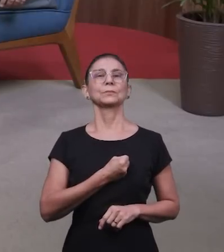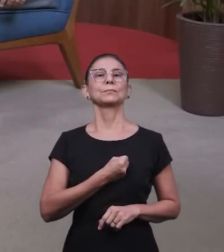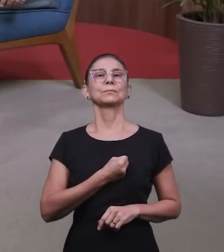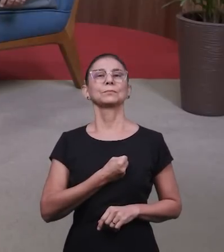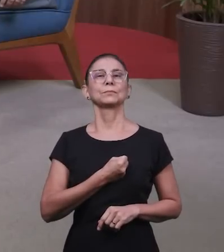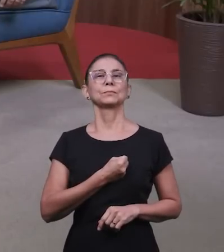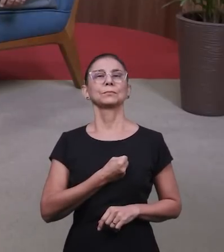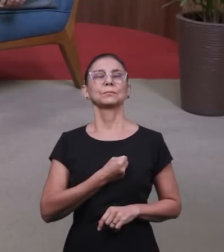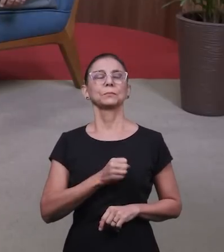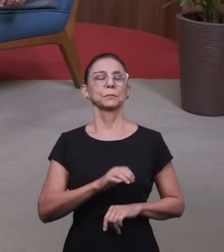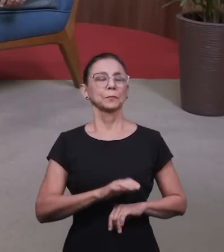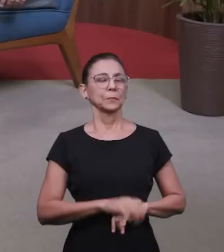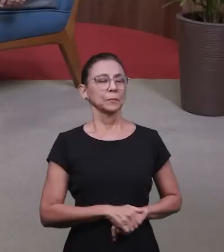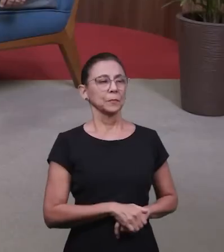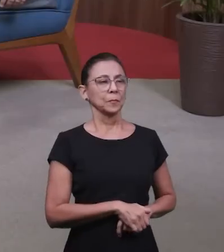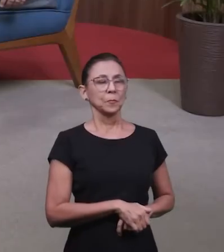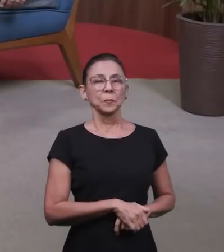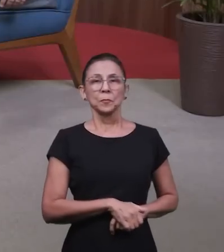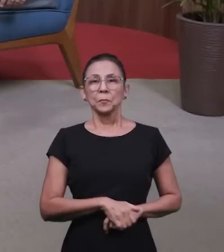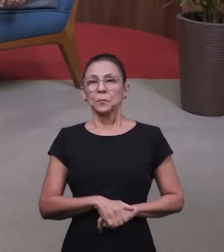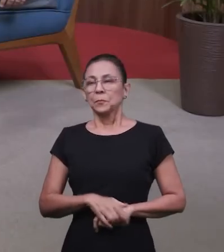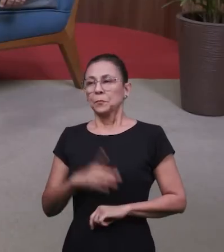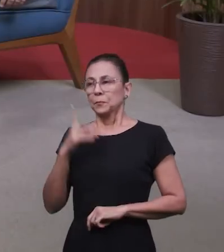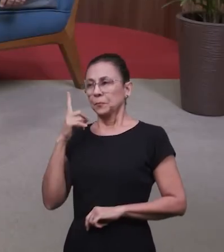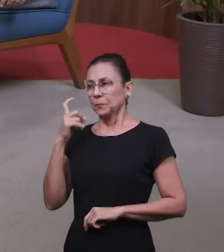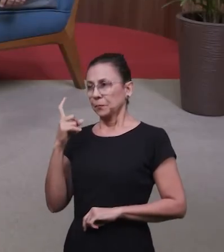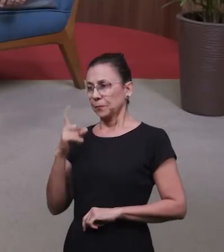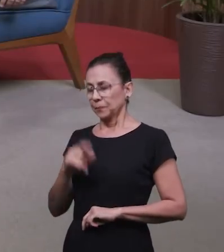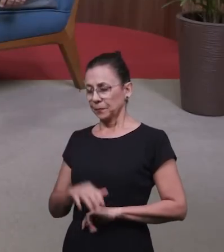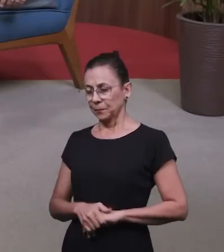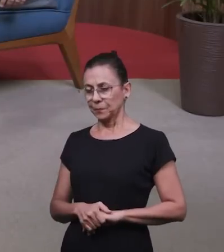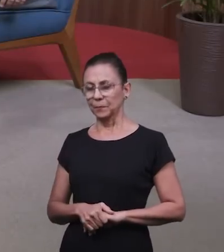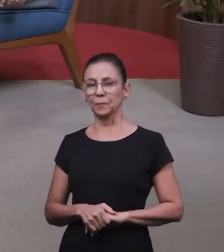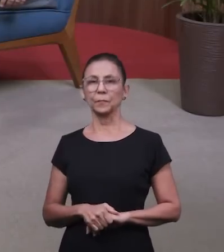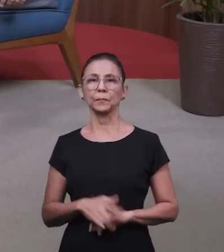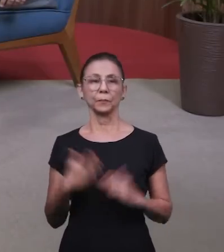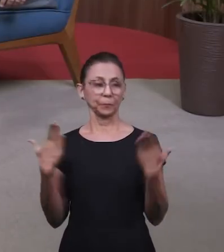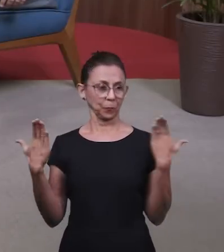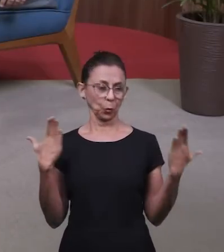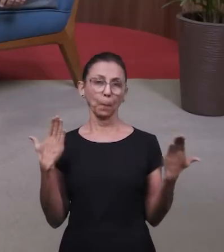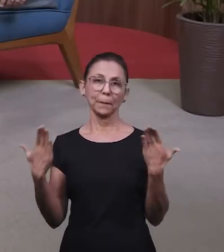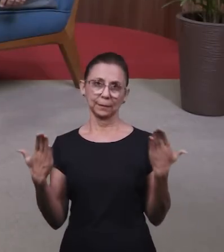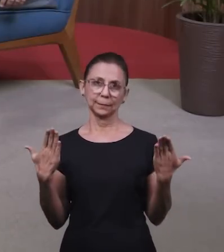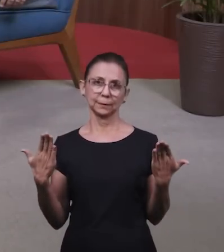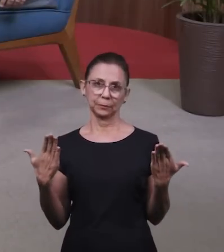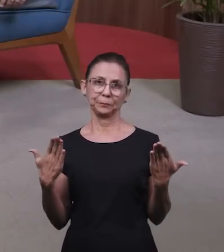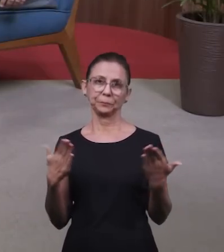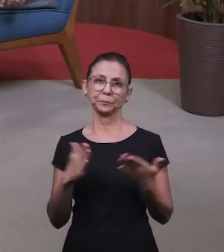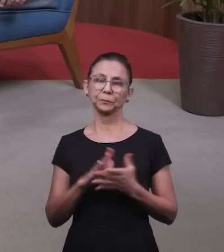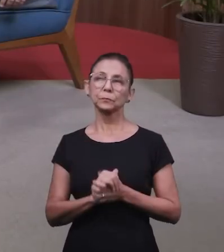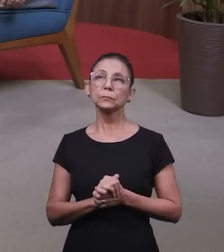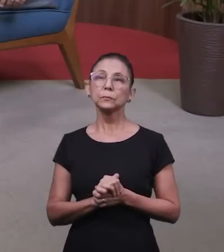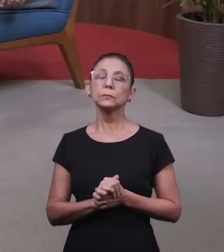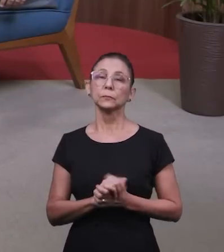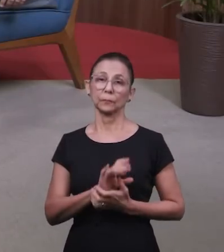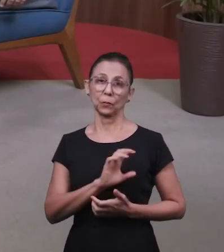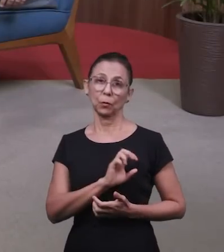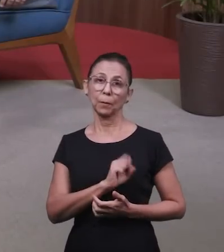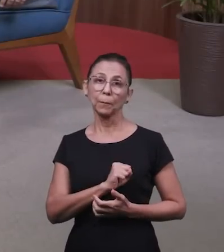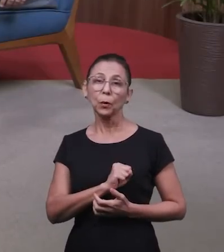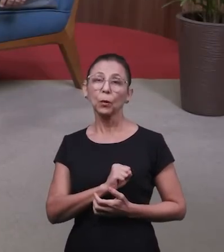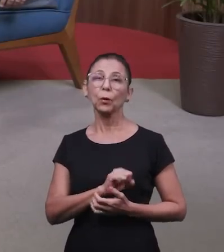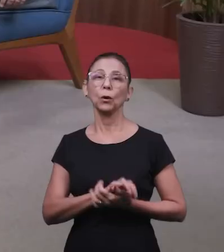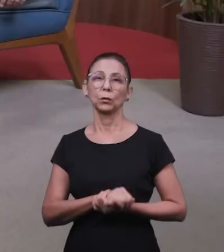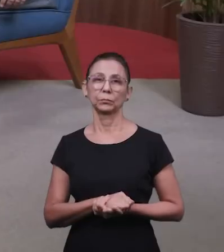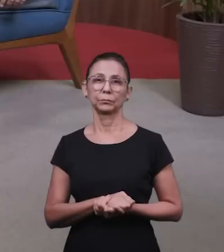Jesus. Interessante, Sérgio Josias, que há uma comparação, não é? Do teu amor nos